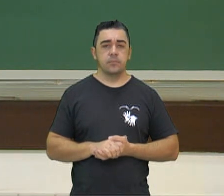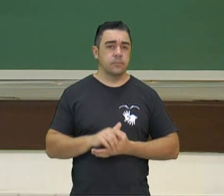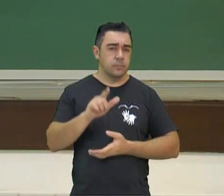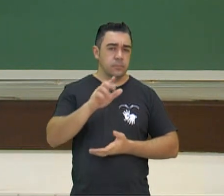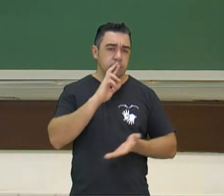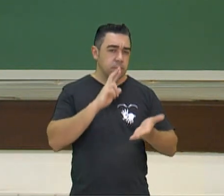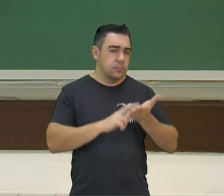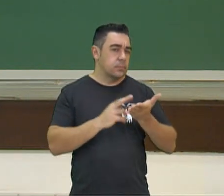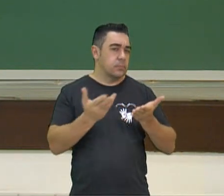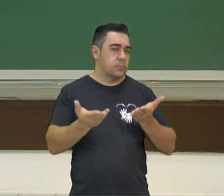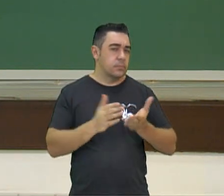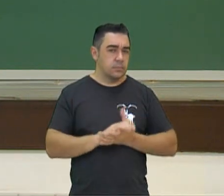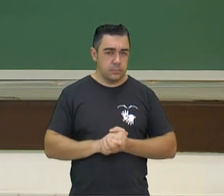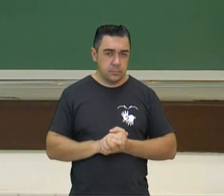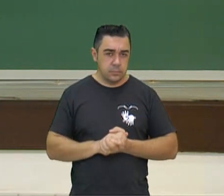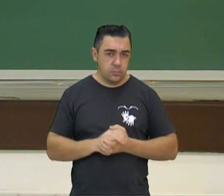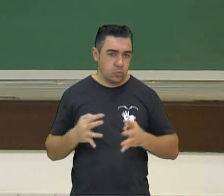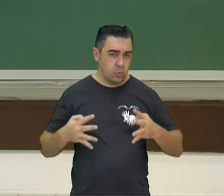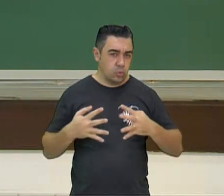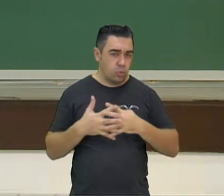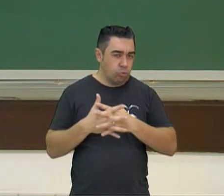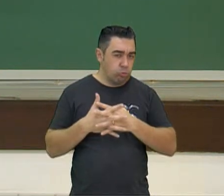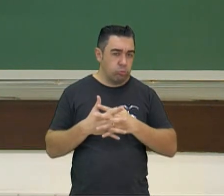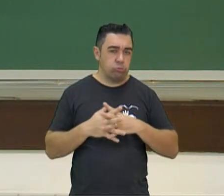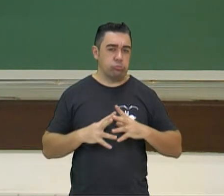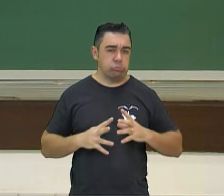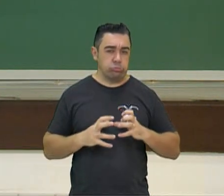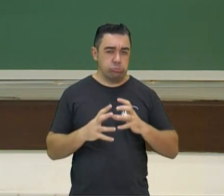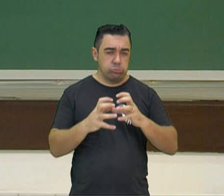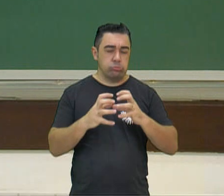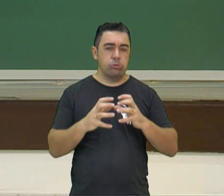que você respondeu sobre esses conflitos, sobre a fome,